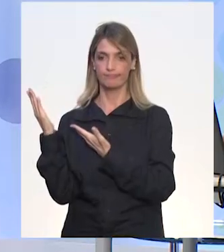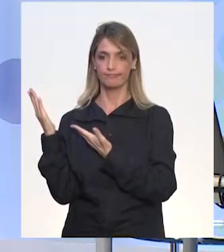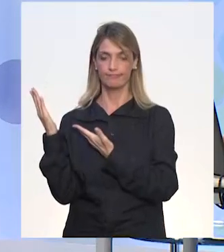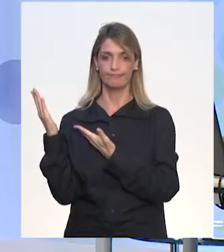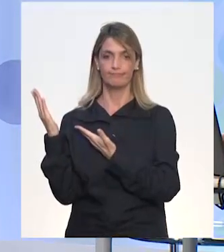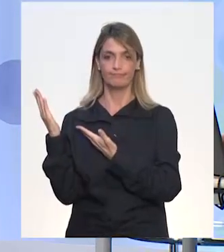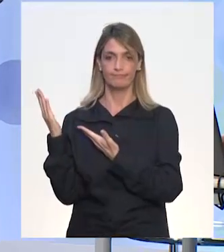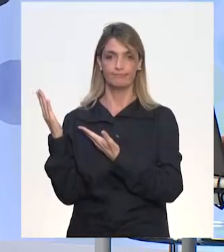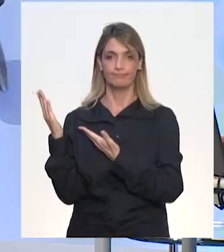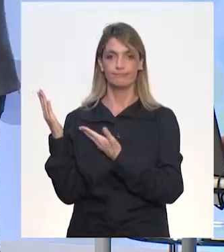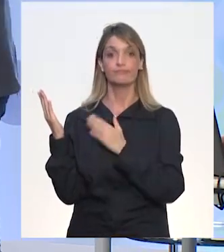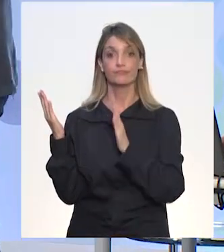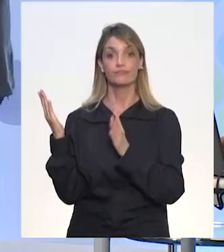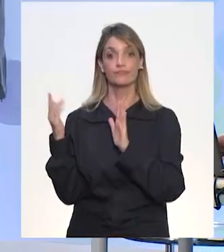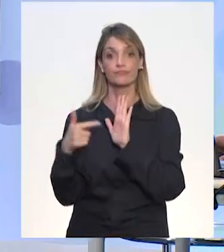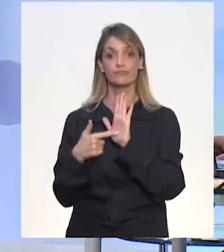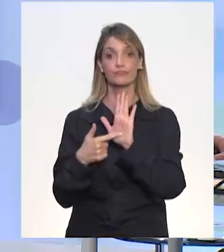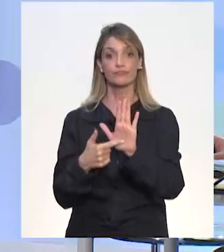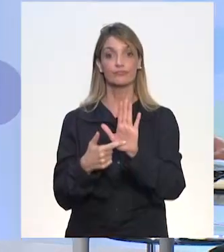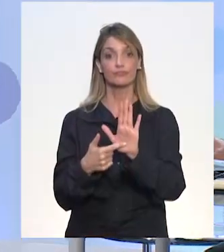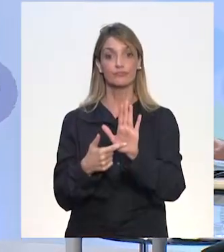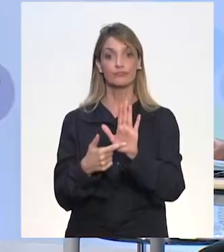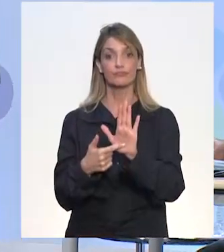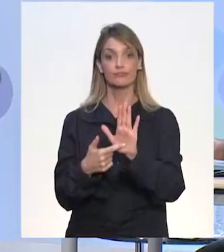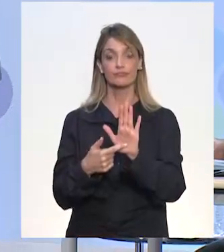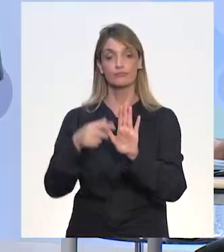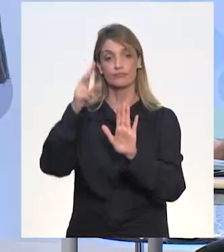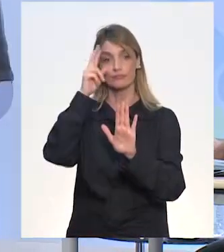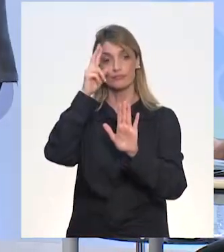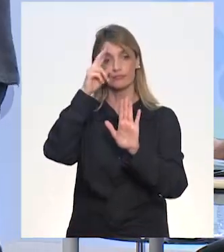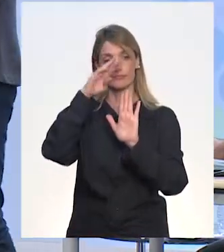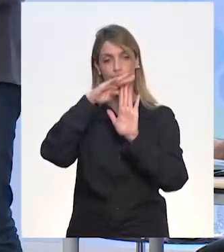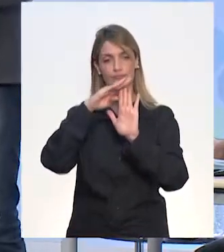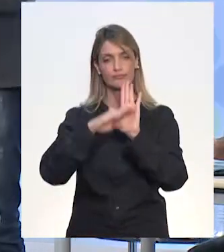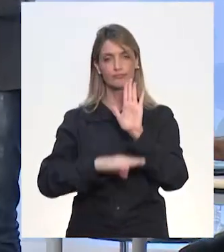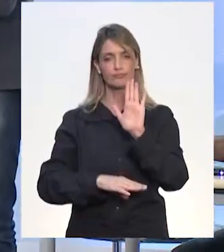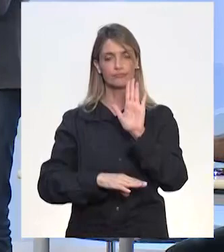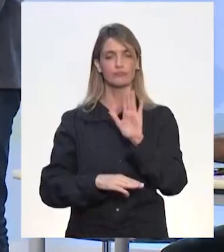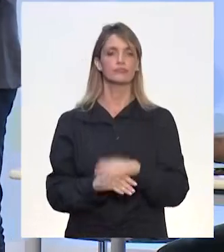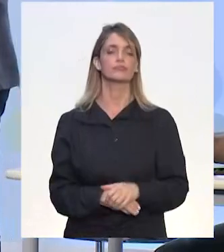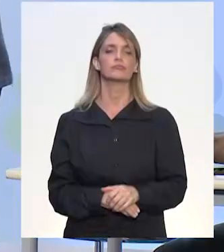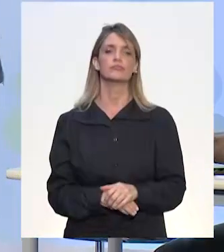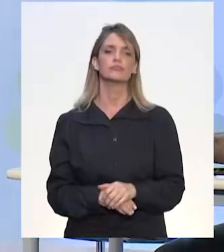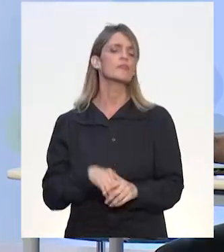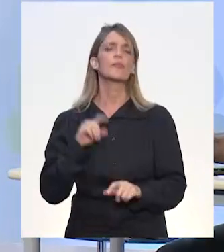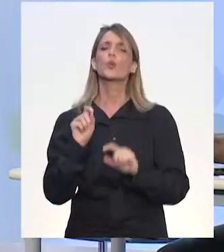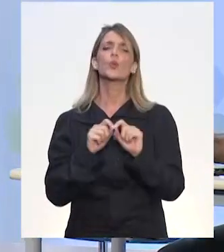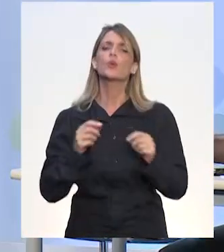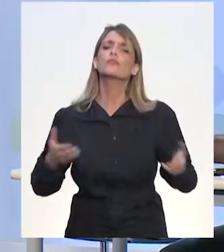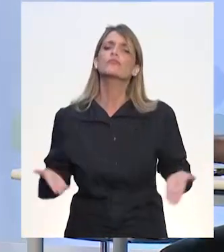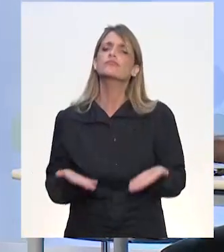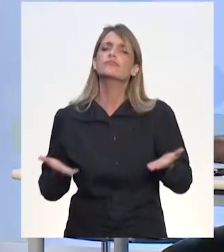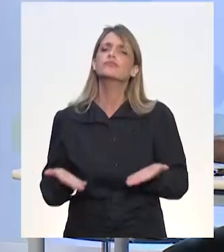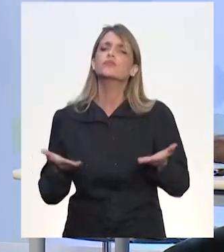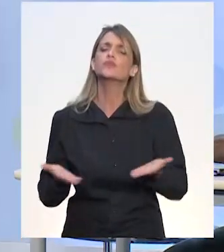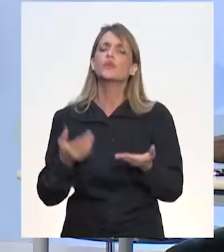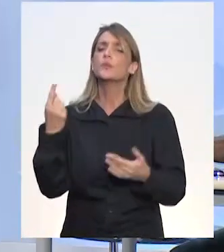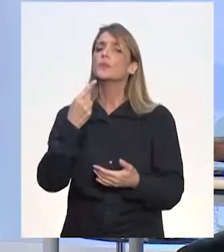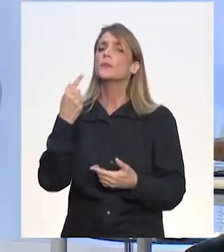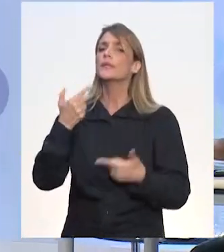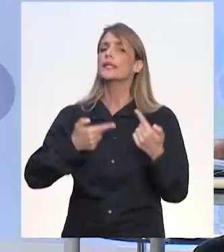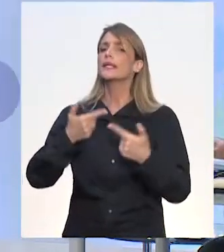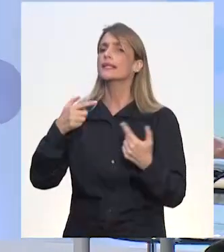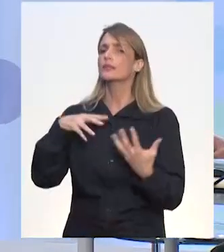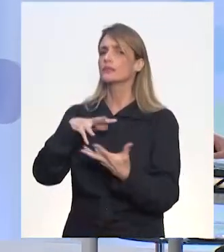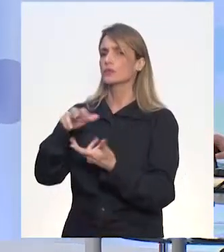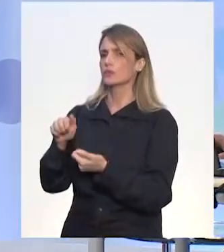já o histórico da aula aqui para a gente ver o que motivou a Primeira Guerra Mundial.